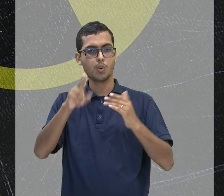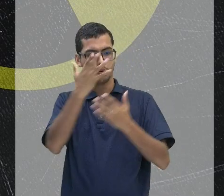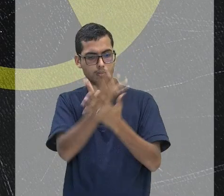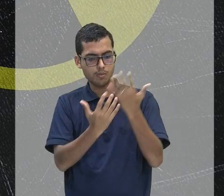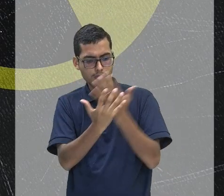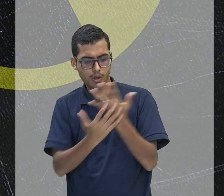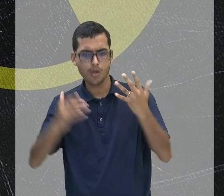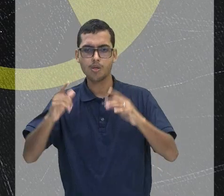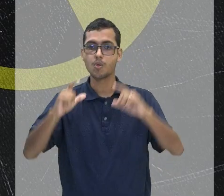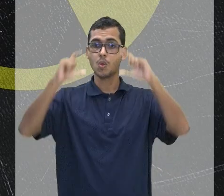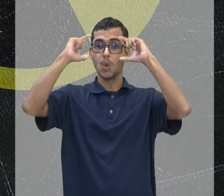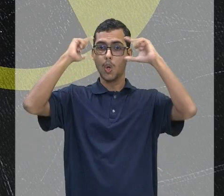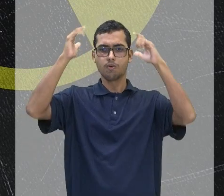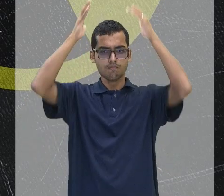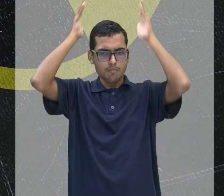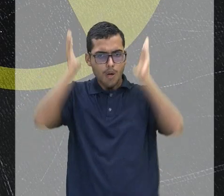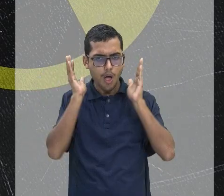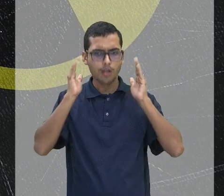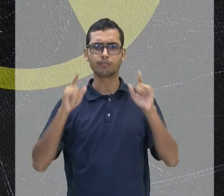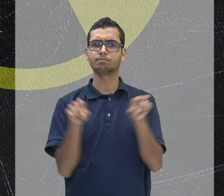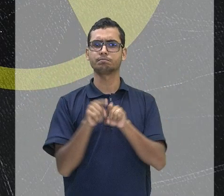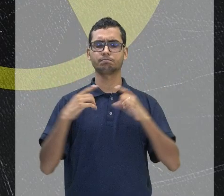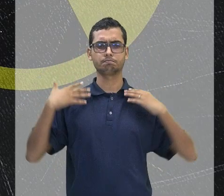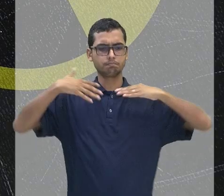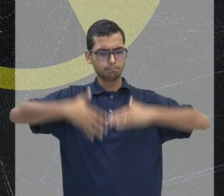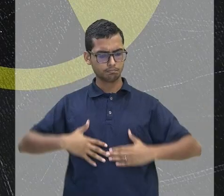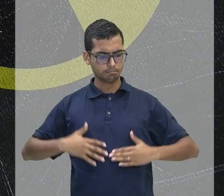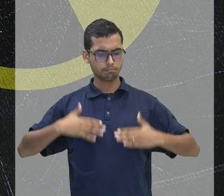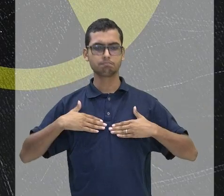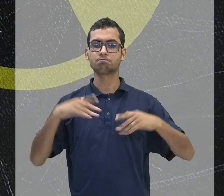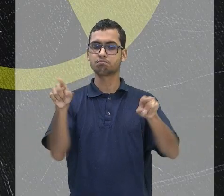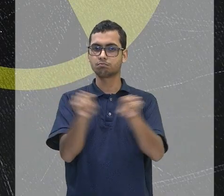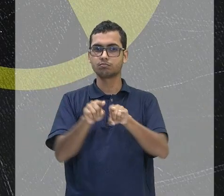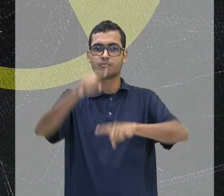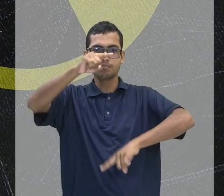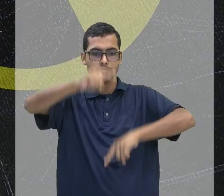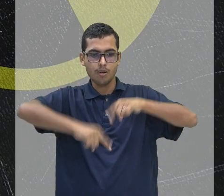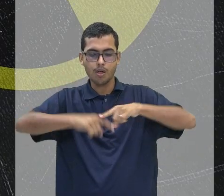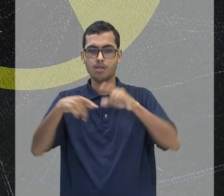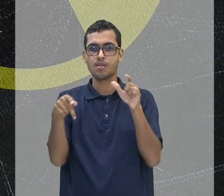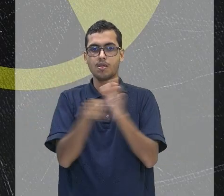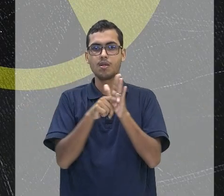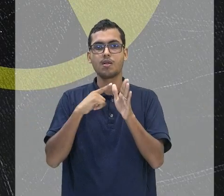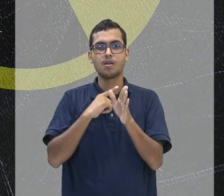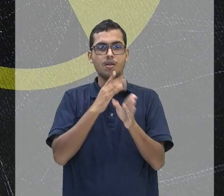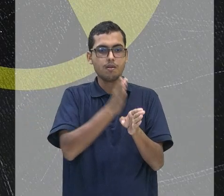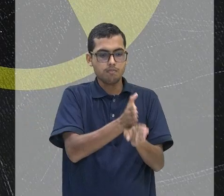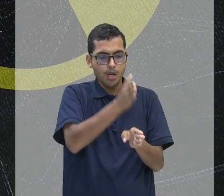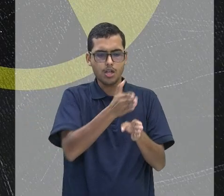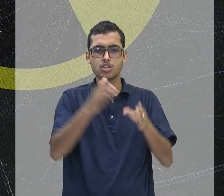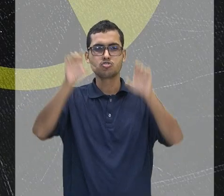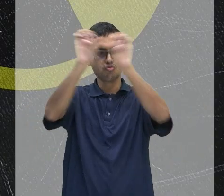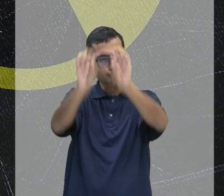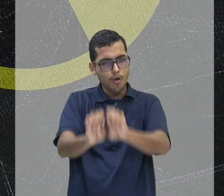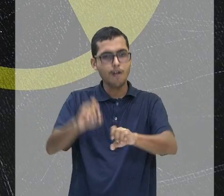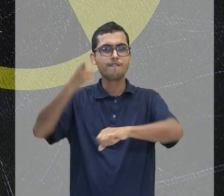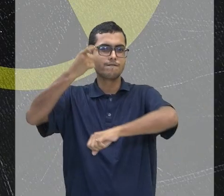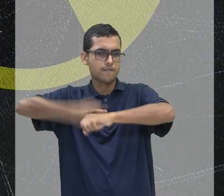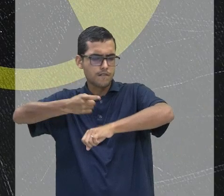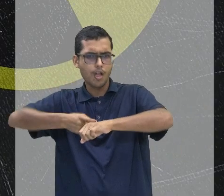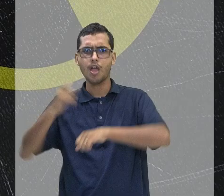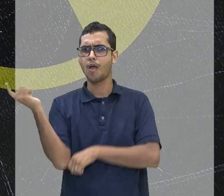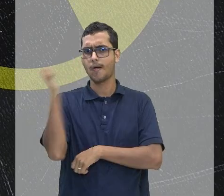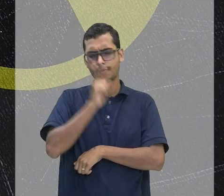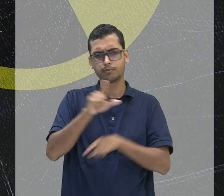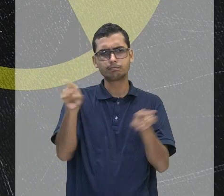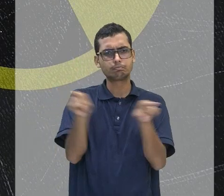óculos e detectores de radiação, criar barreiras físicas que reduzam a exposição direta às partículas e radiações nocivas.